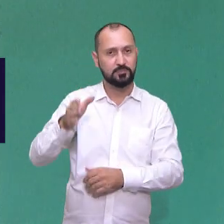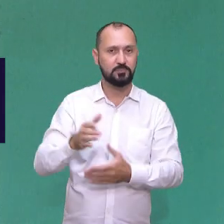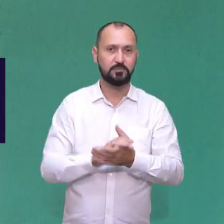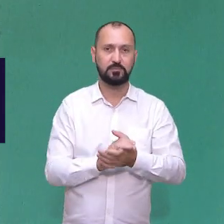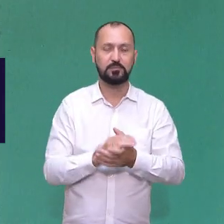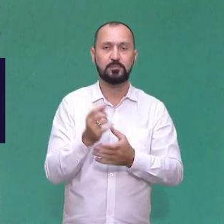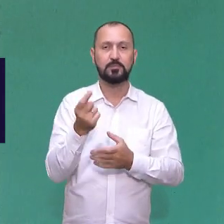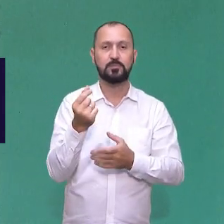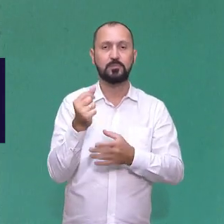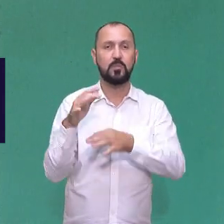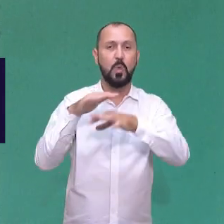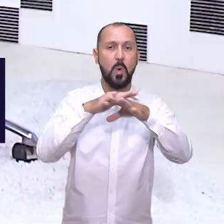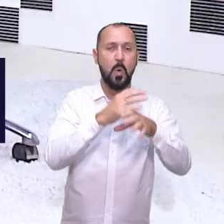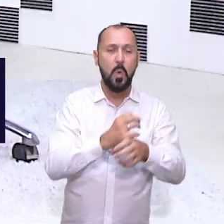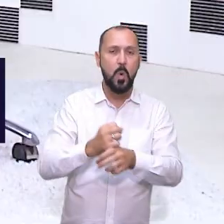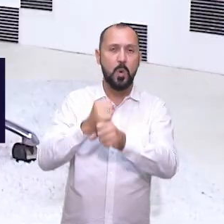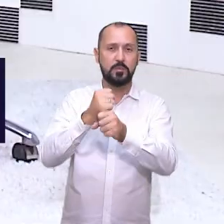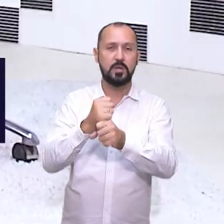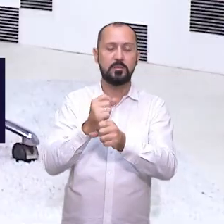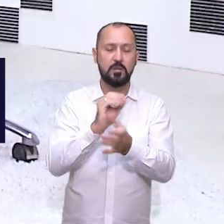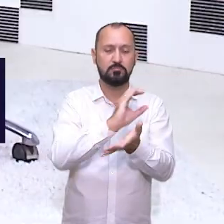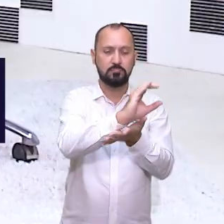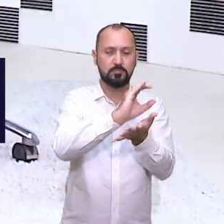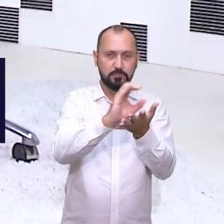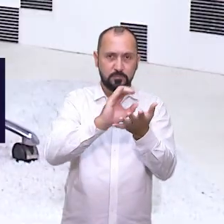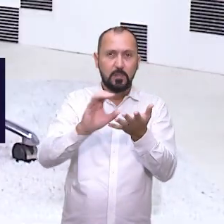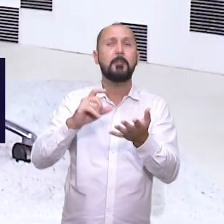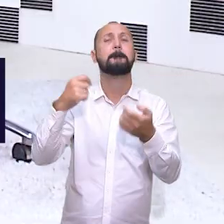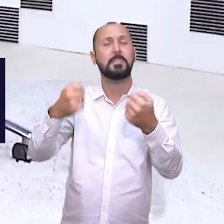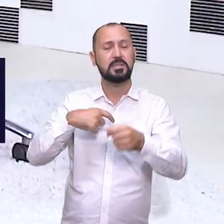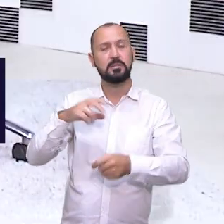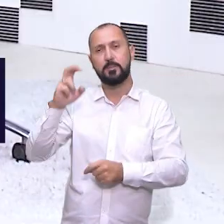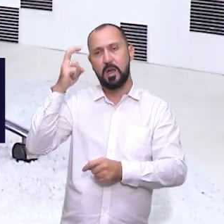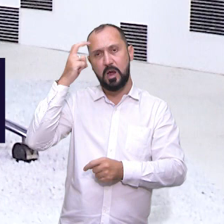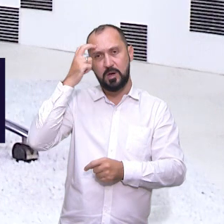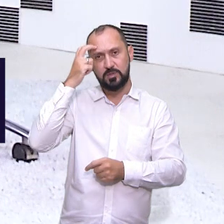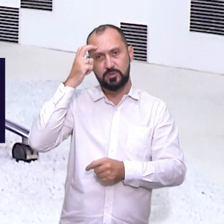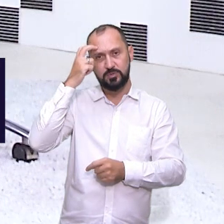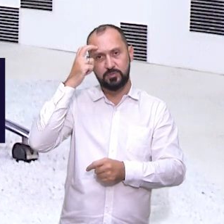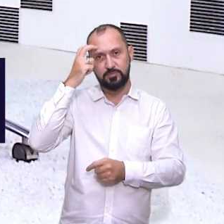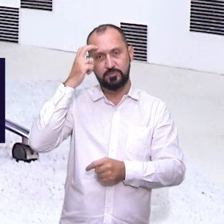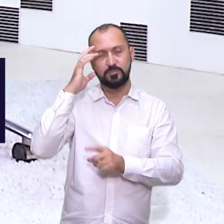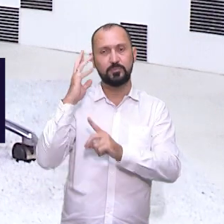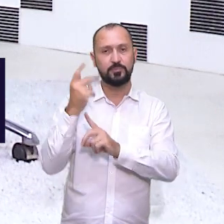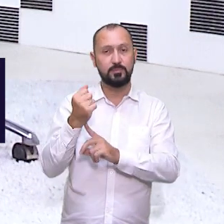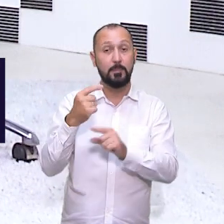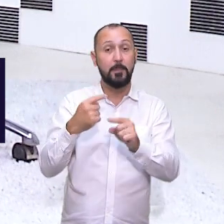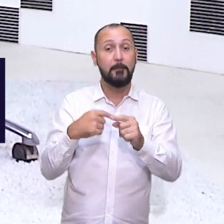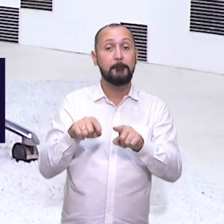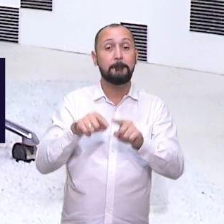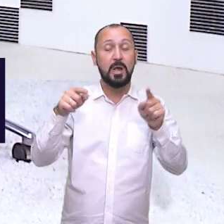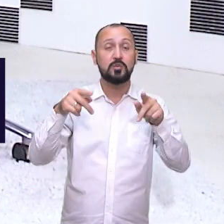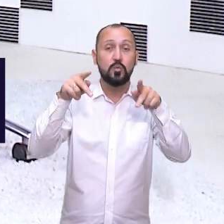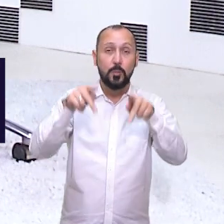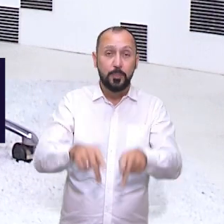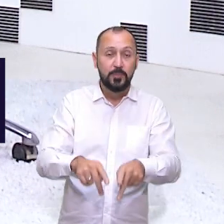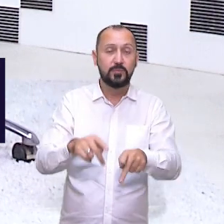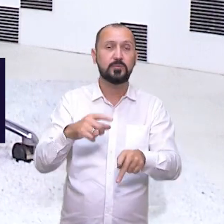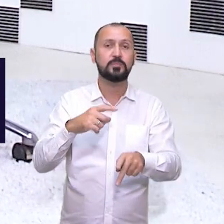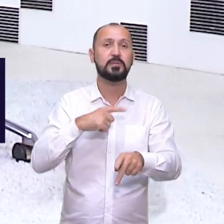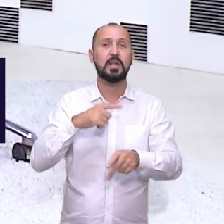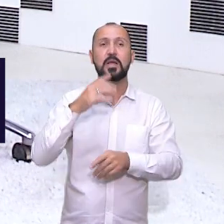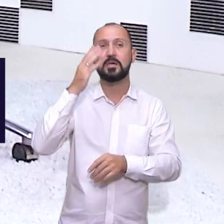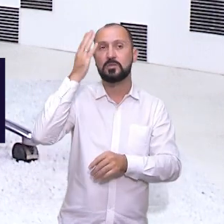esse investimento prioritário. O orçamento tem que prever gastos para tudo, inclusive para a arte e para a cultura, mas